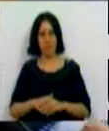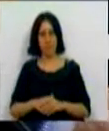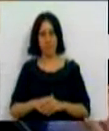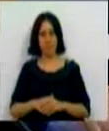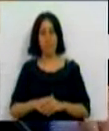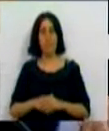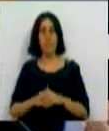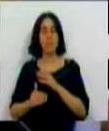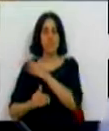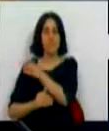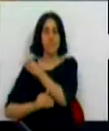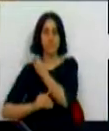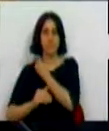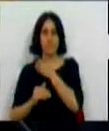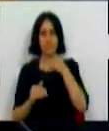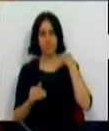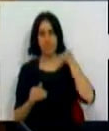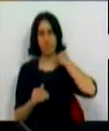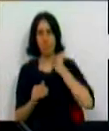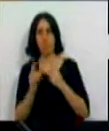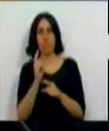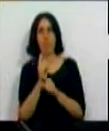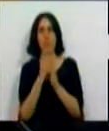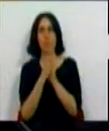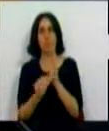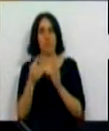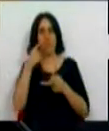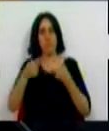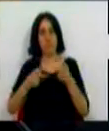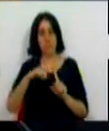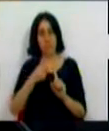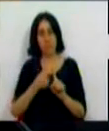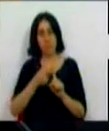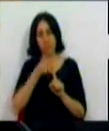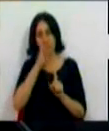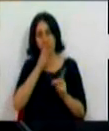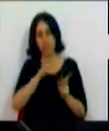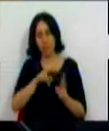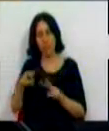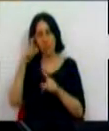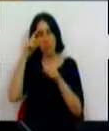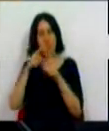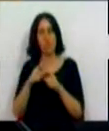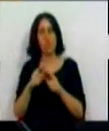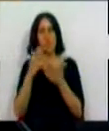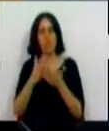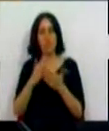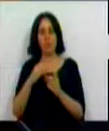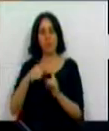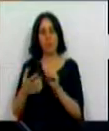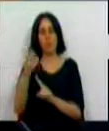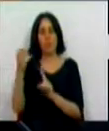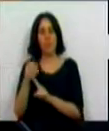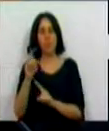de avaliação implementado já este ano visa a promoção do sucesso escolar, a qualidade